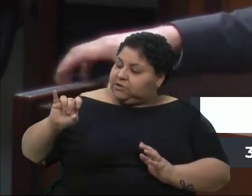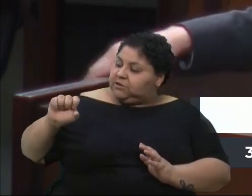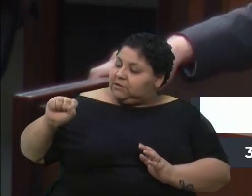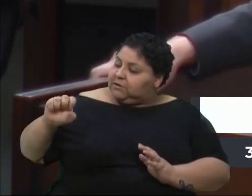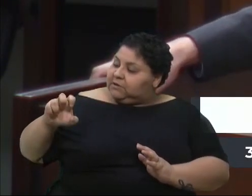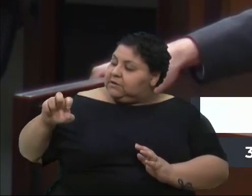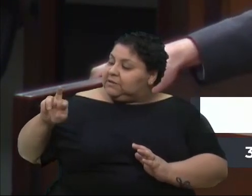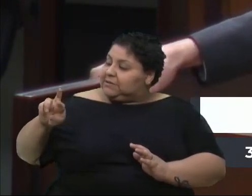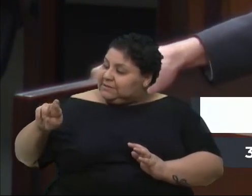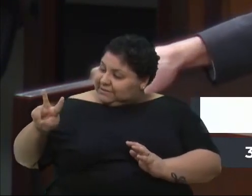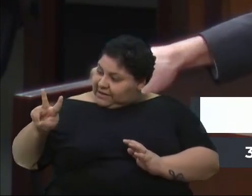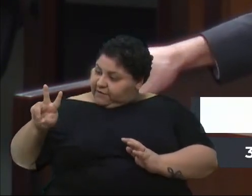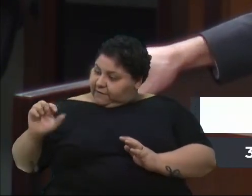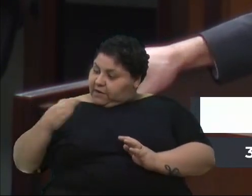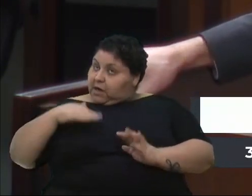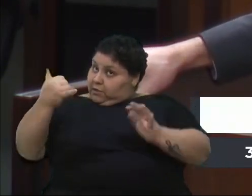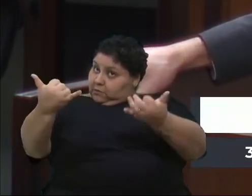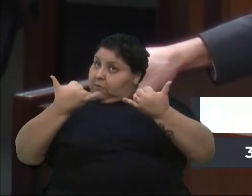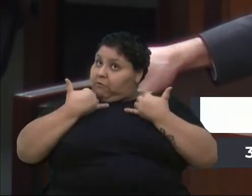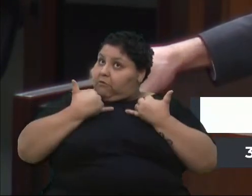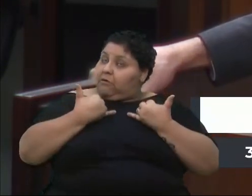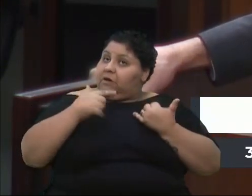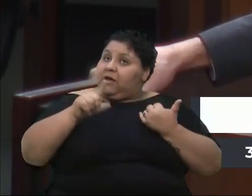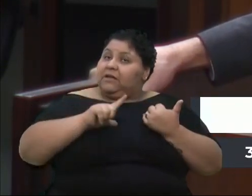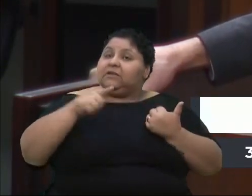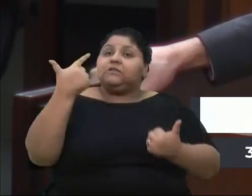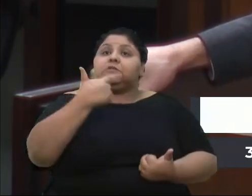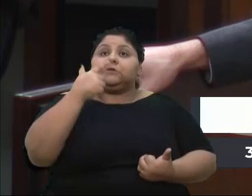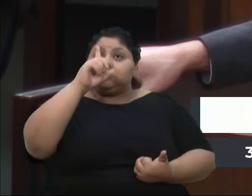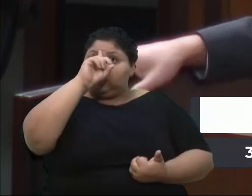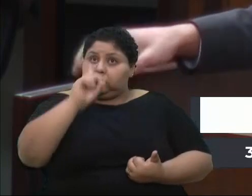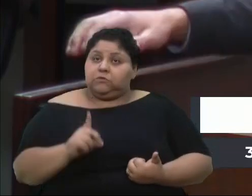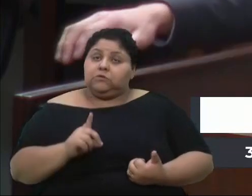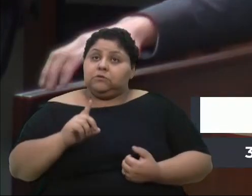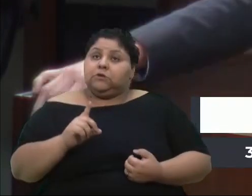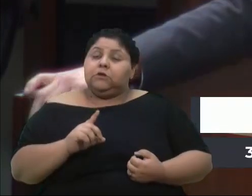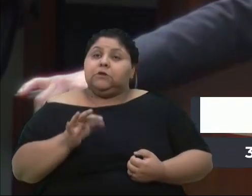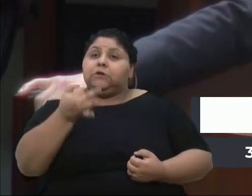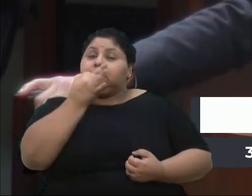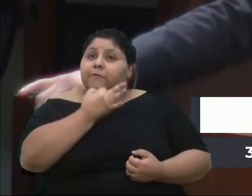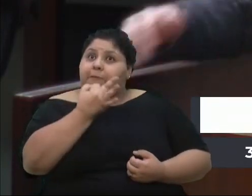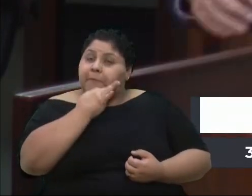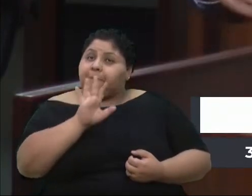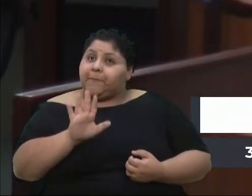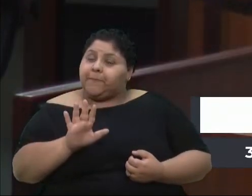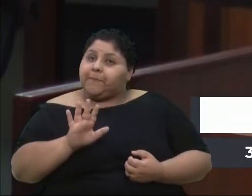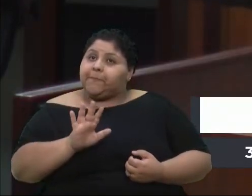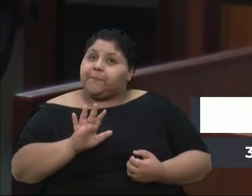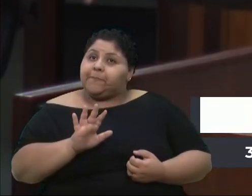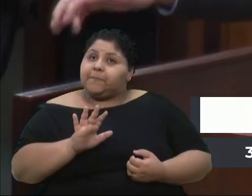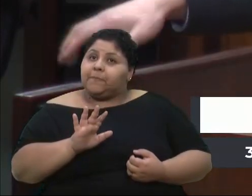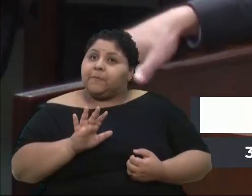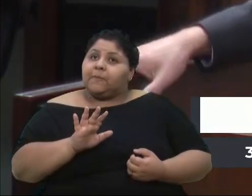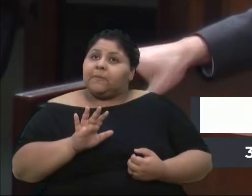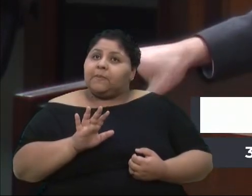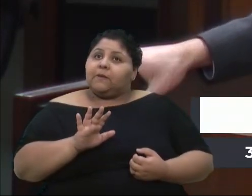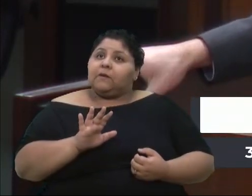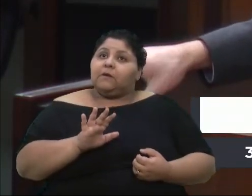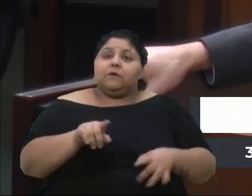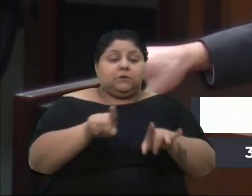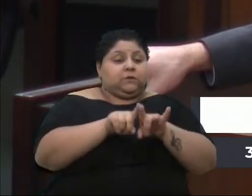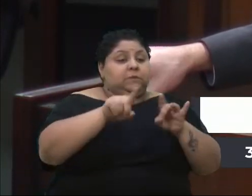bairro Serrano, lá é o segundo maior bairro de Caxias do Sul, só para o prefeito e os entes